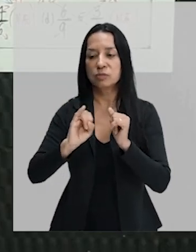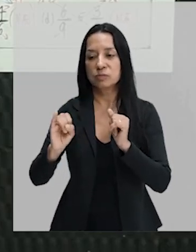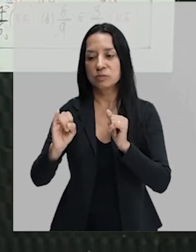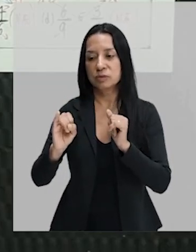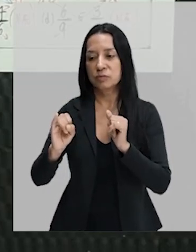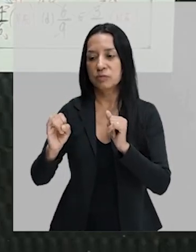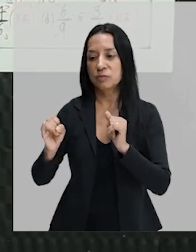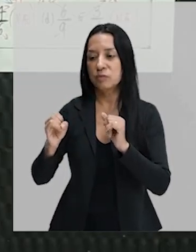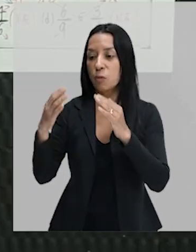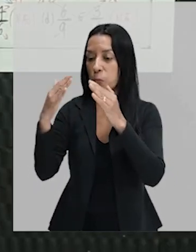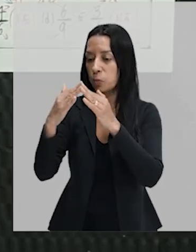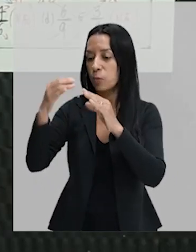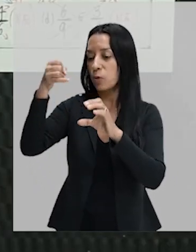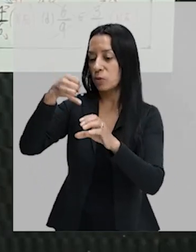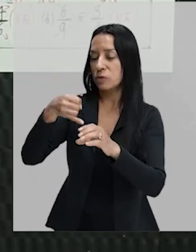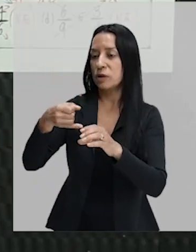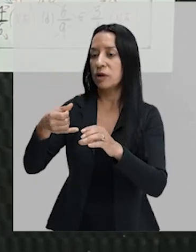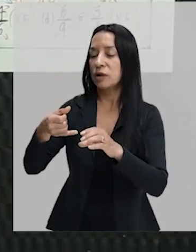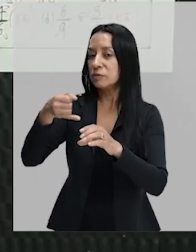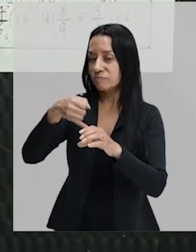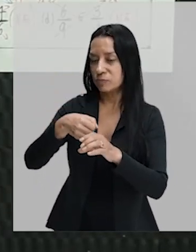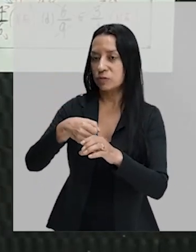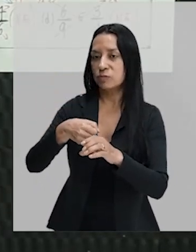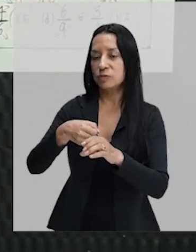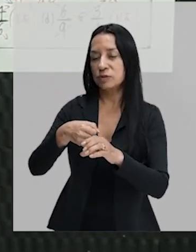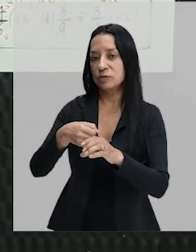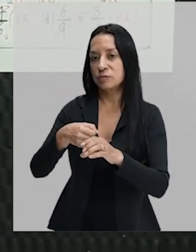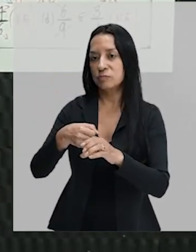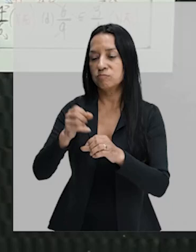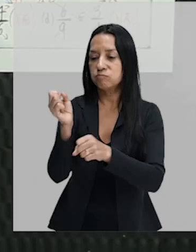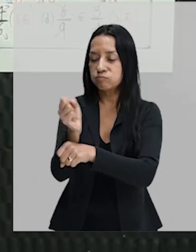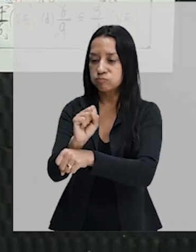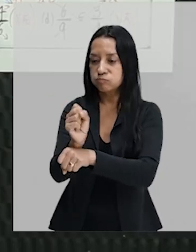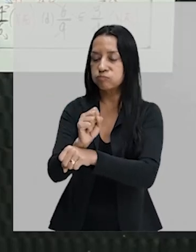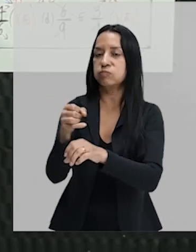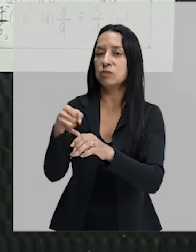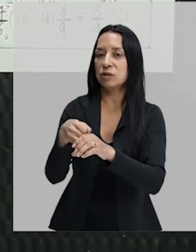posto de gasolina, vai abastecer o seu veículo, o